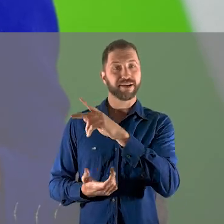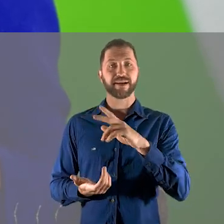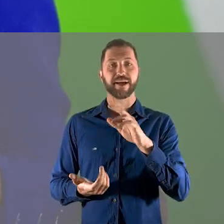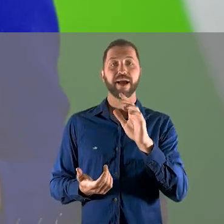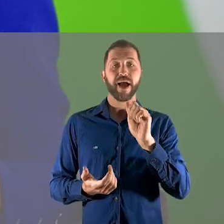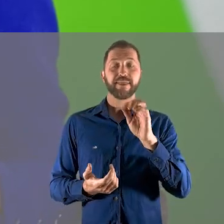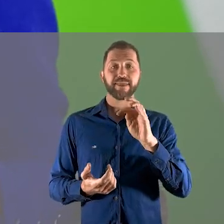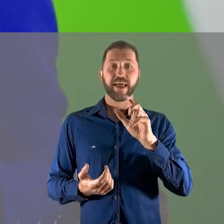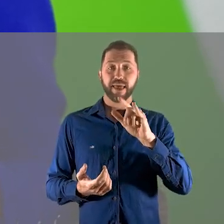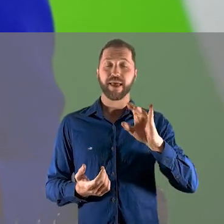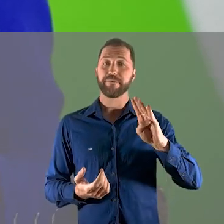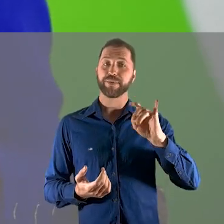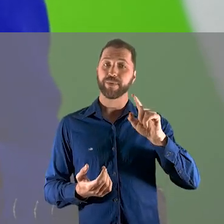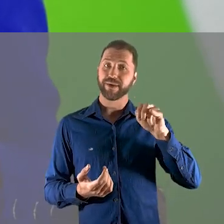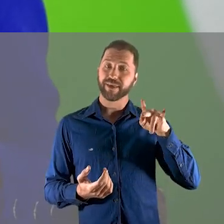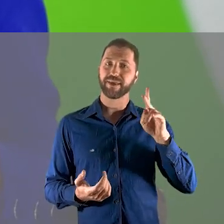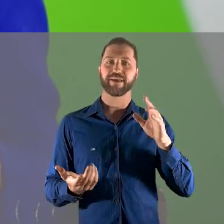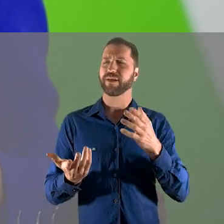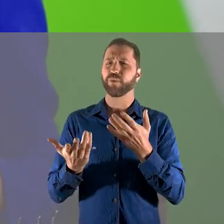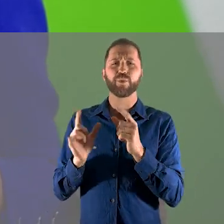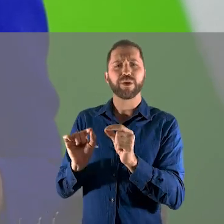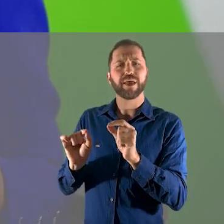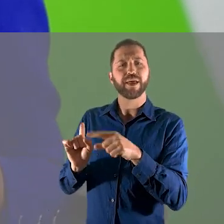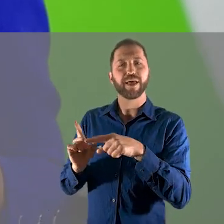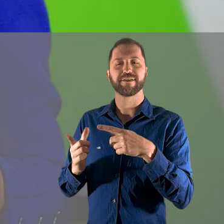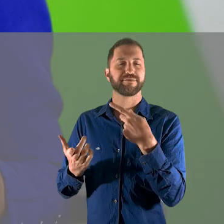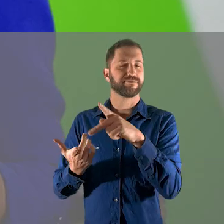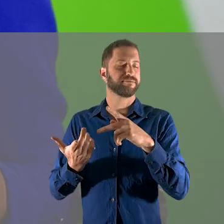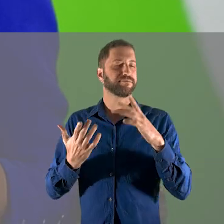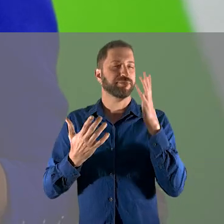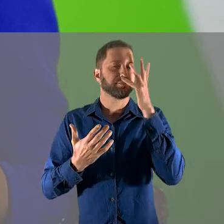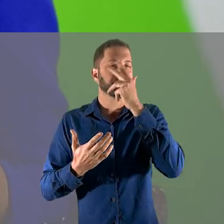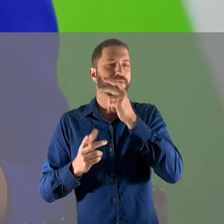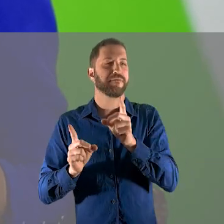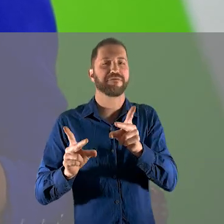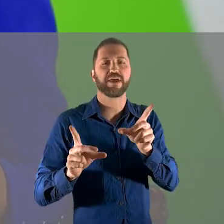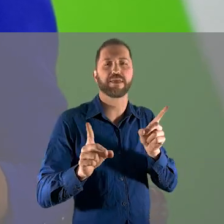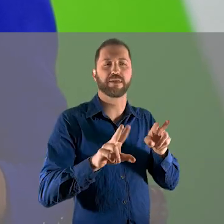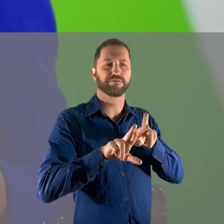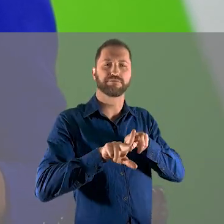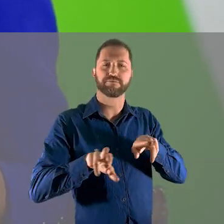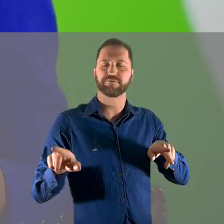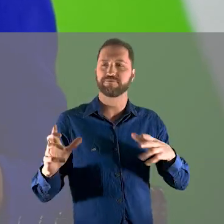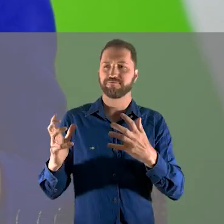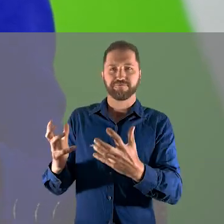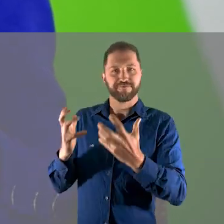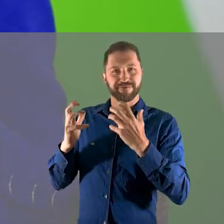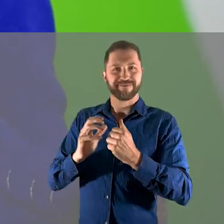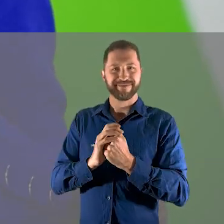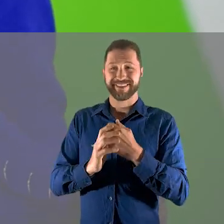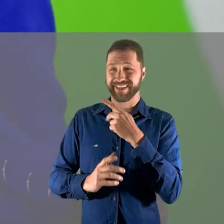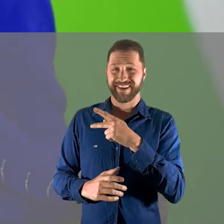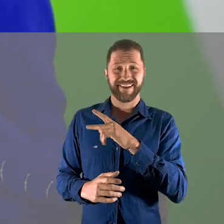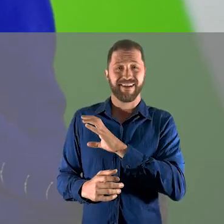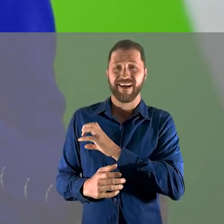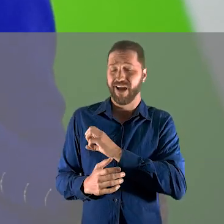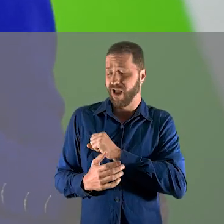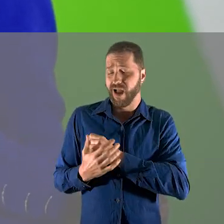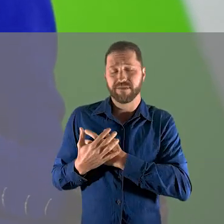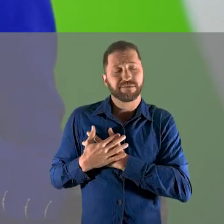atelier Beauty que é um spa conceito e referência em modernidade dona de um